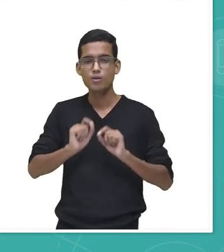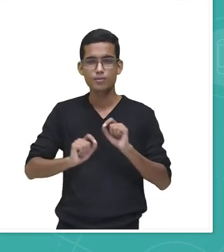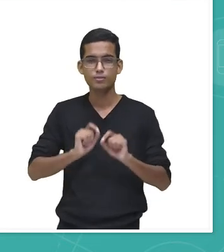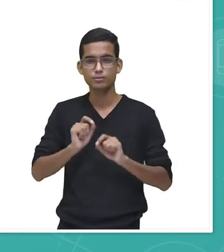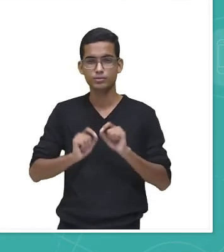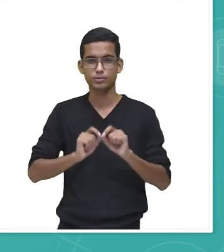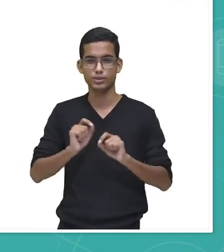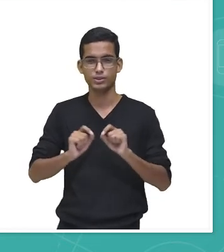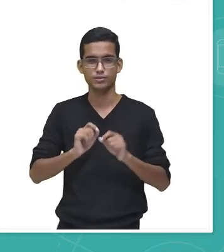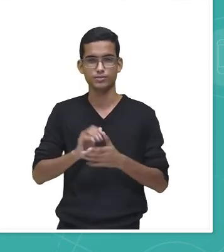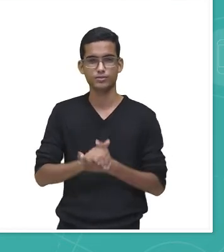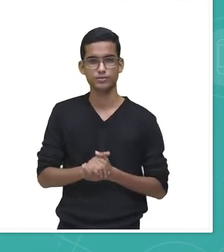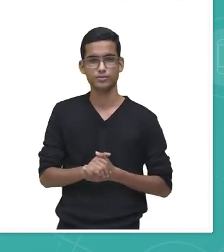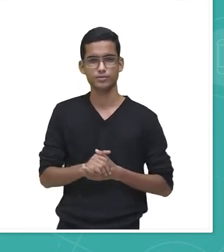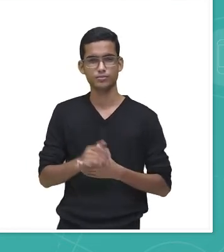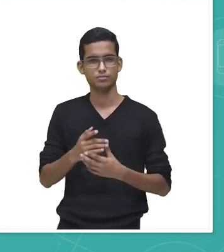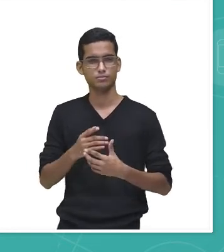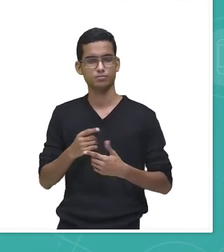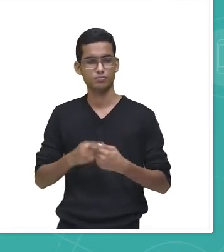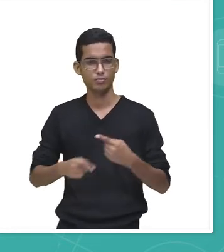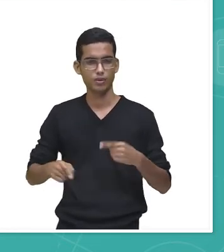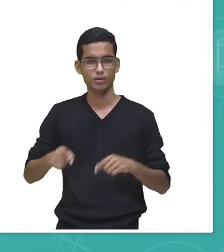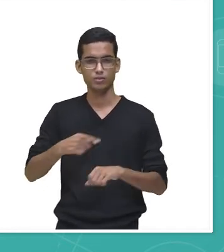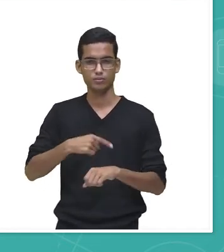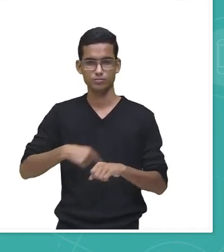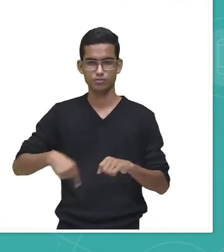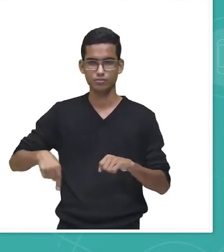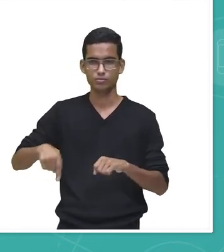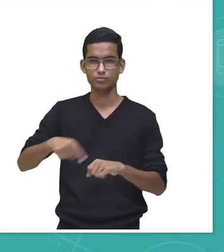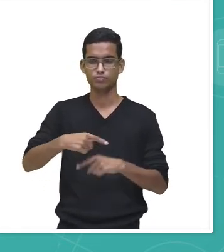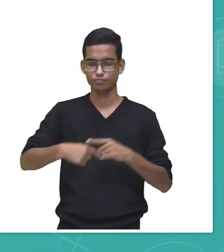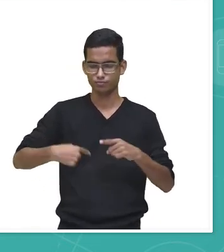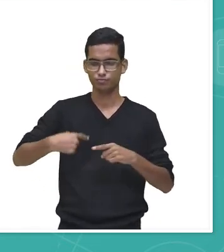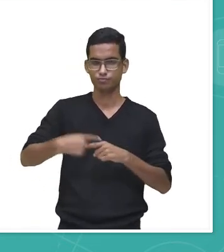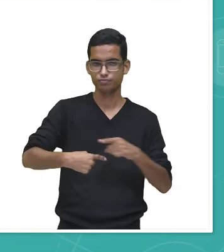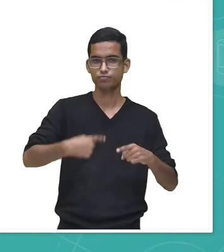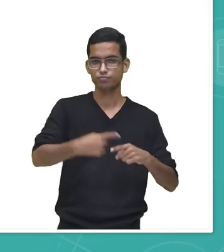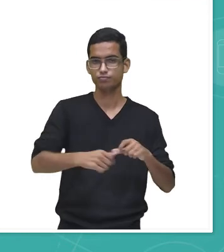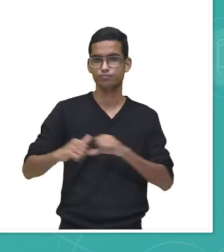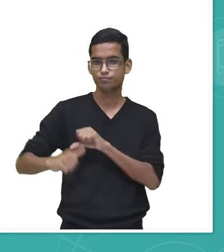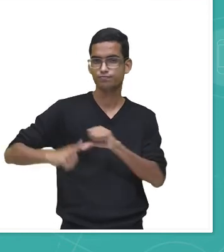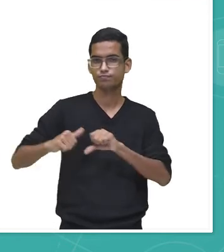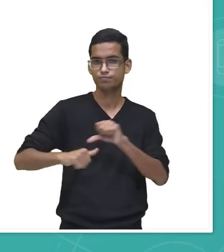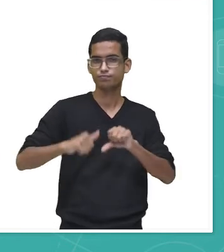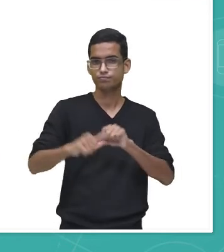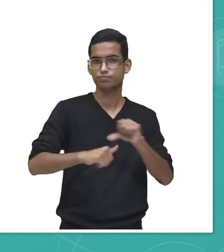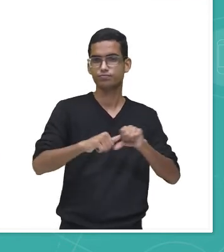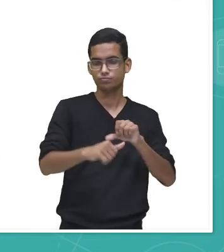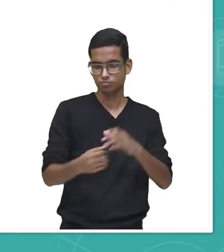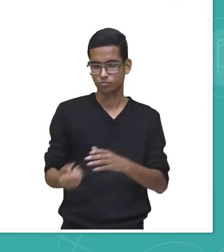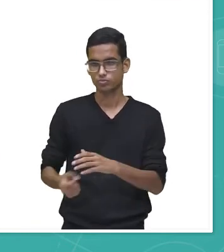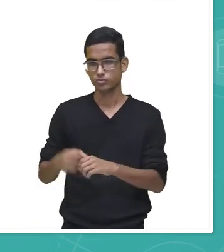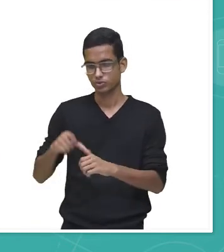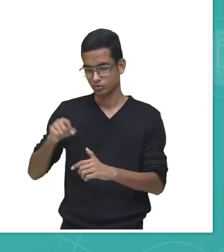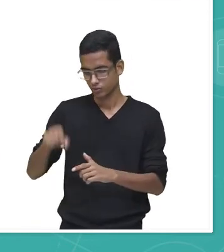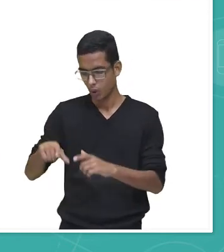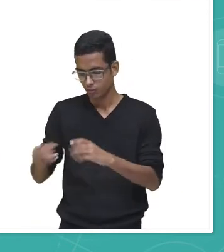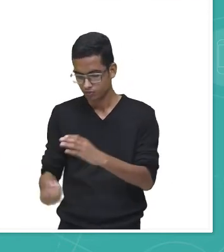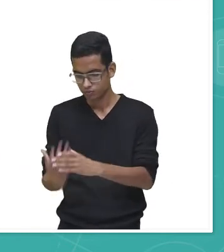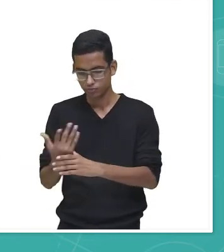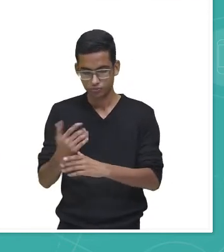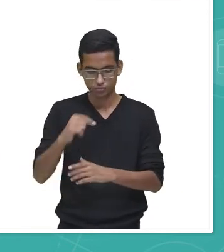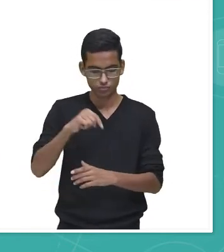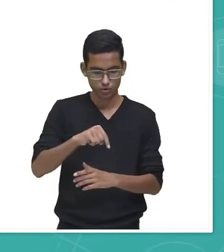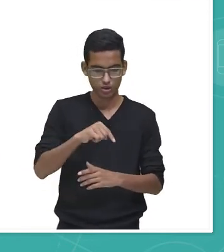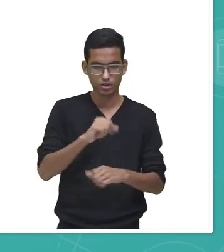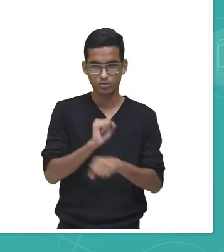eu produzo, outras terras descansam. Entenderam? Então aqui, ó, eu vou ter o local de moradia do